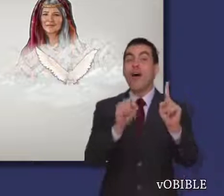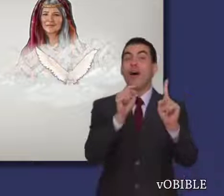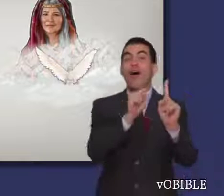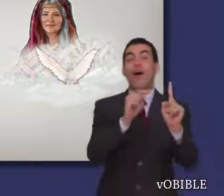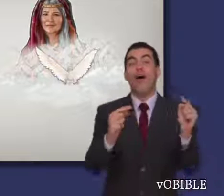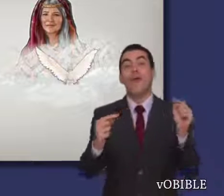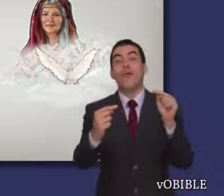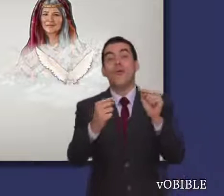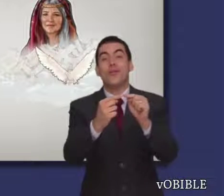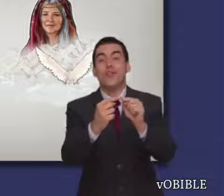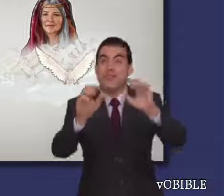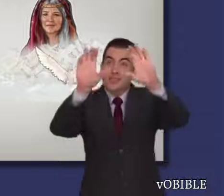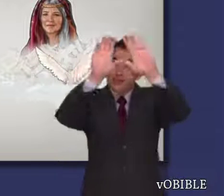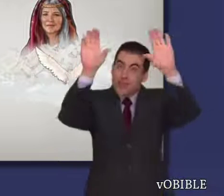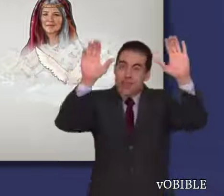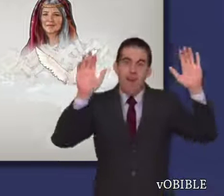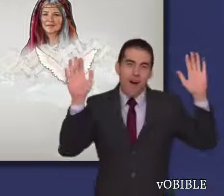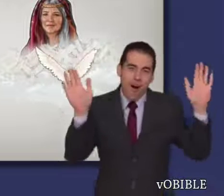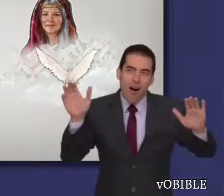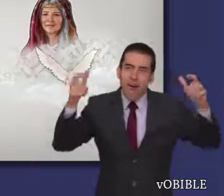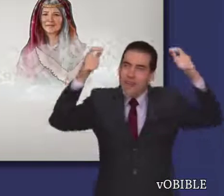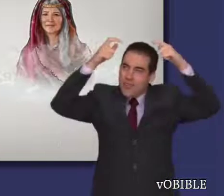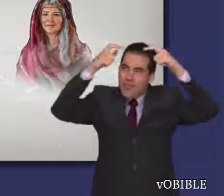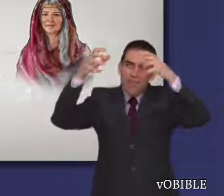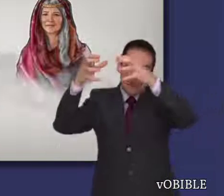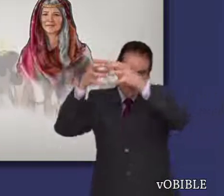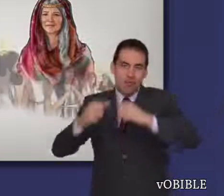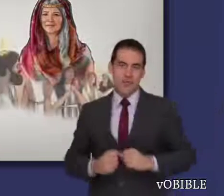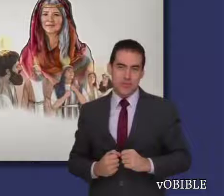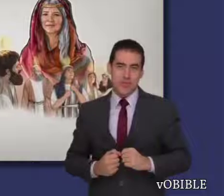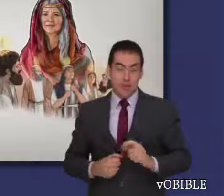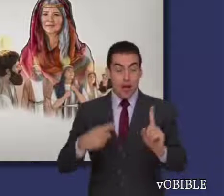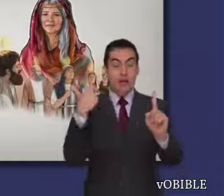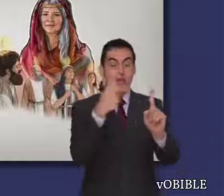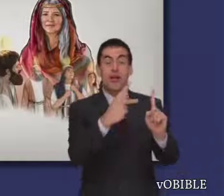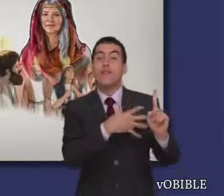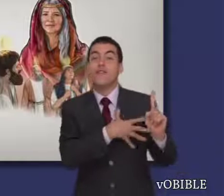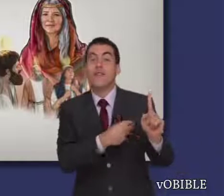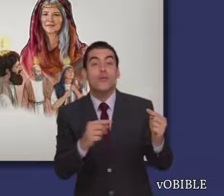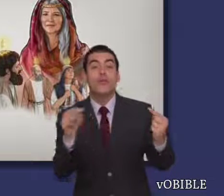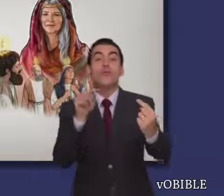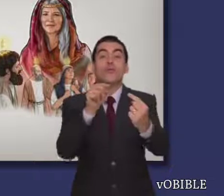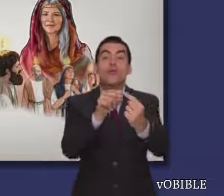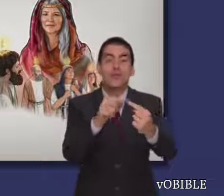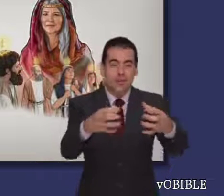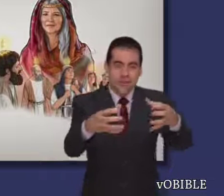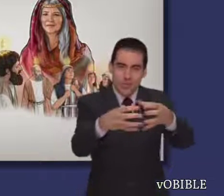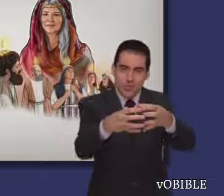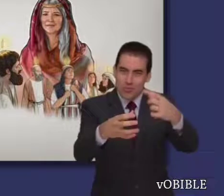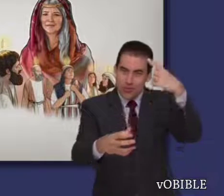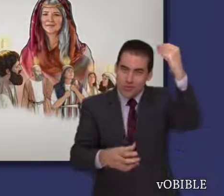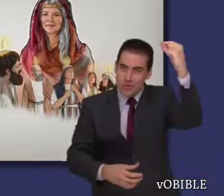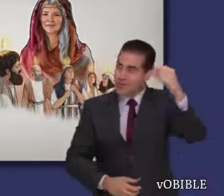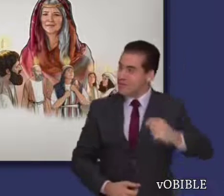de cima, a parte espiritual da organização de Jeová e os filhos ungidos de Deus, que não são escravos da lei, mas